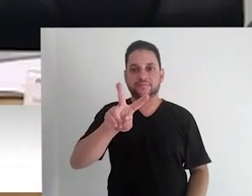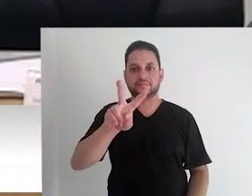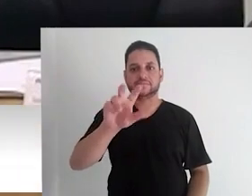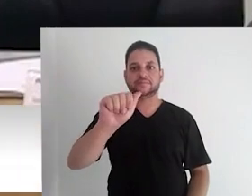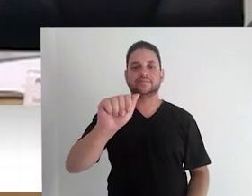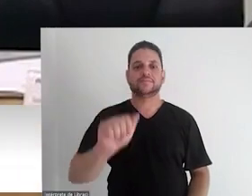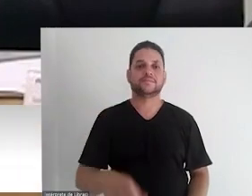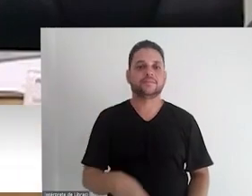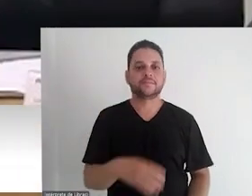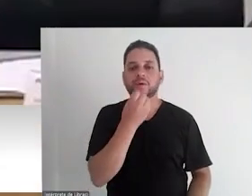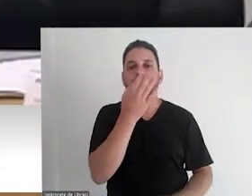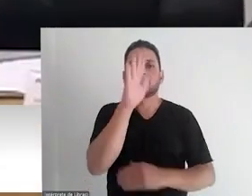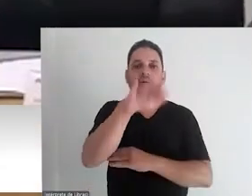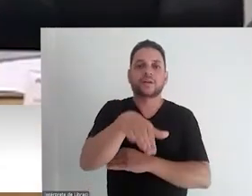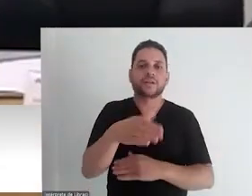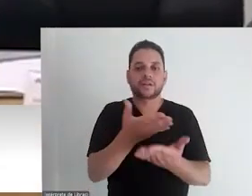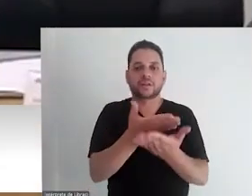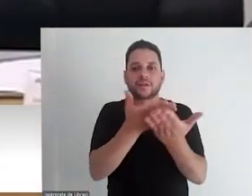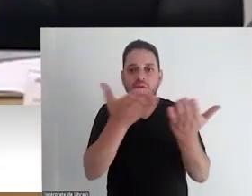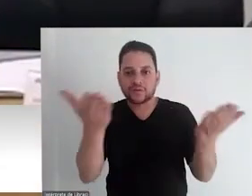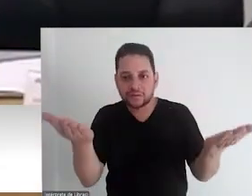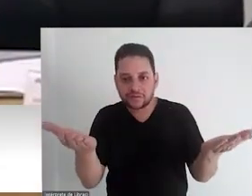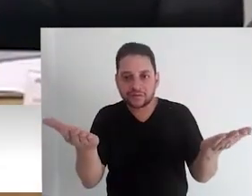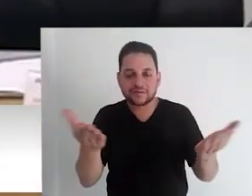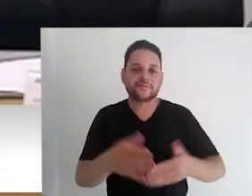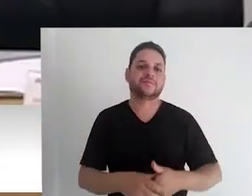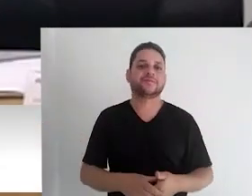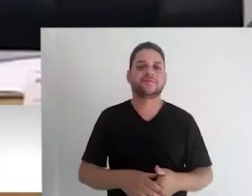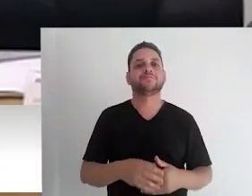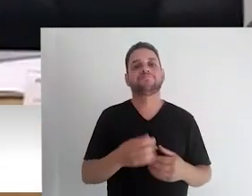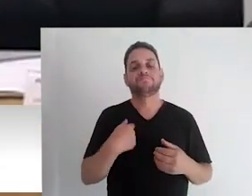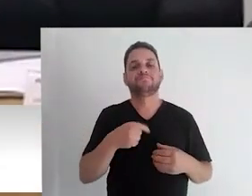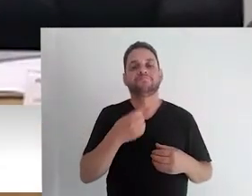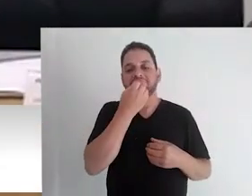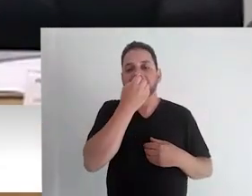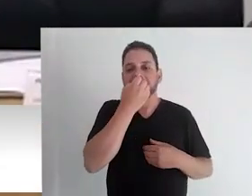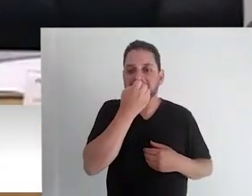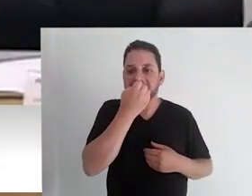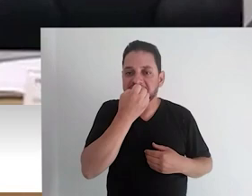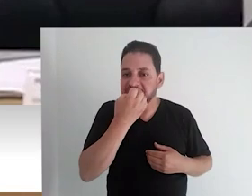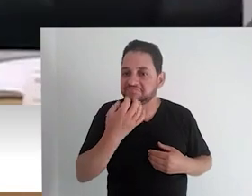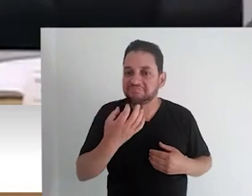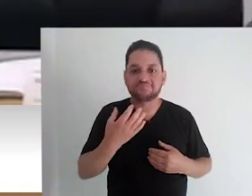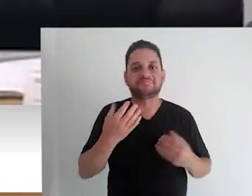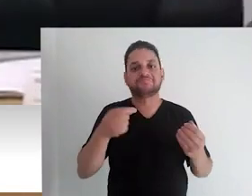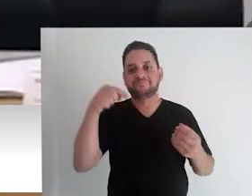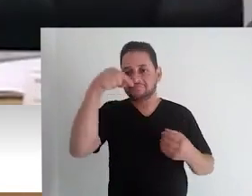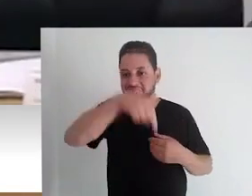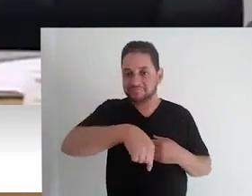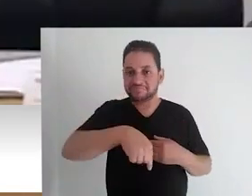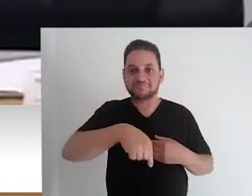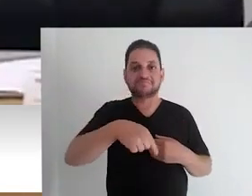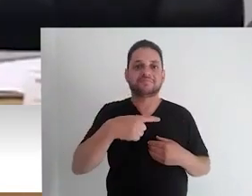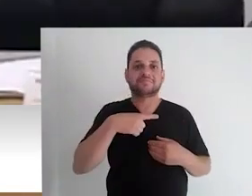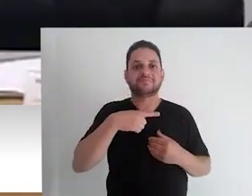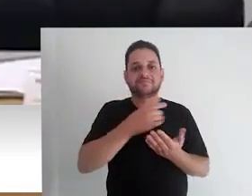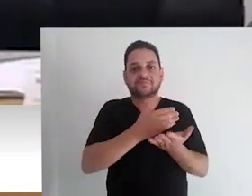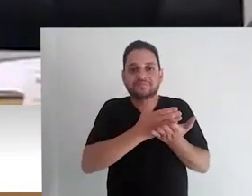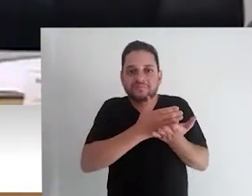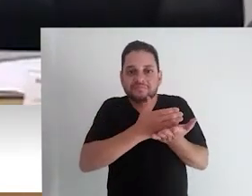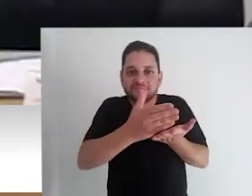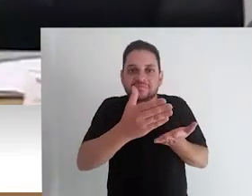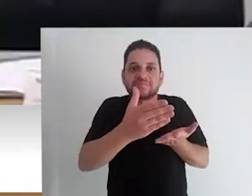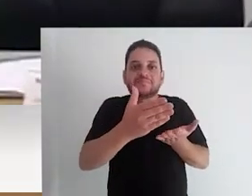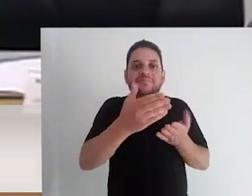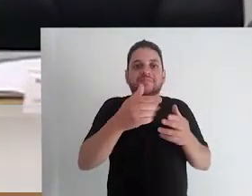Boa tarde a todas e todos. É uma honra estar aqui, dando início à nossa